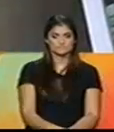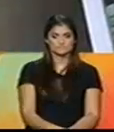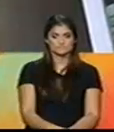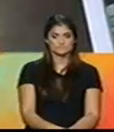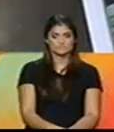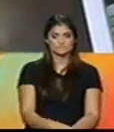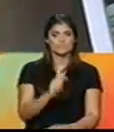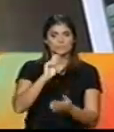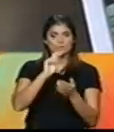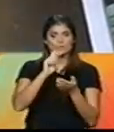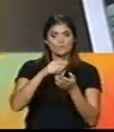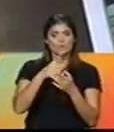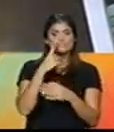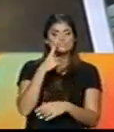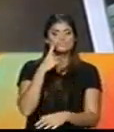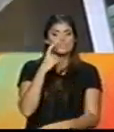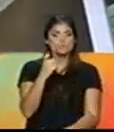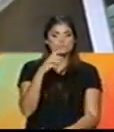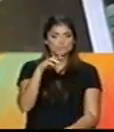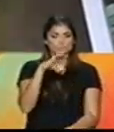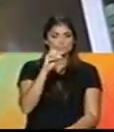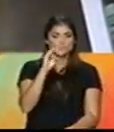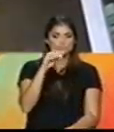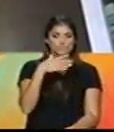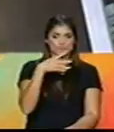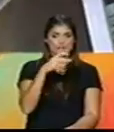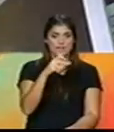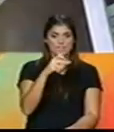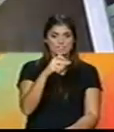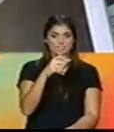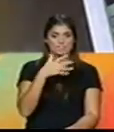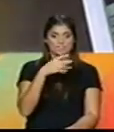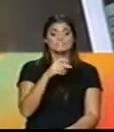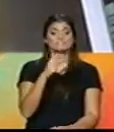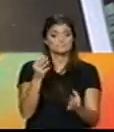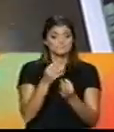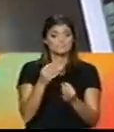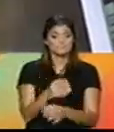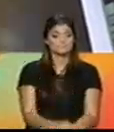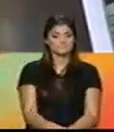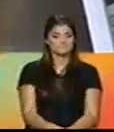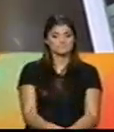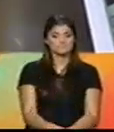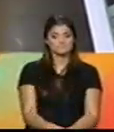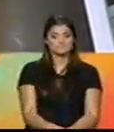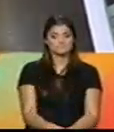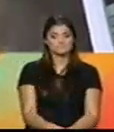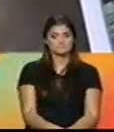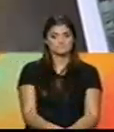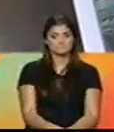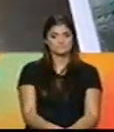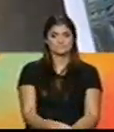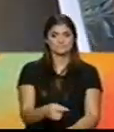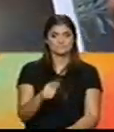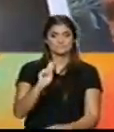Colher de café de noz moscada. Café de noz moscada. É verdade. É uma colher de